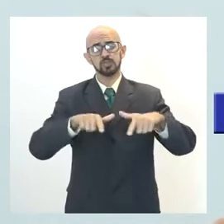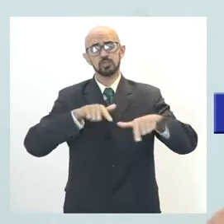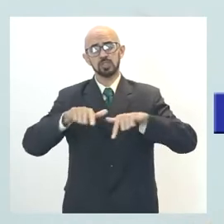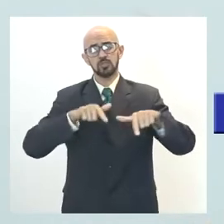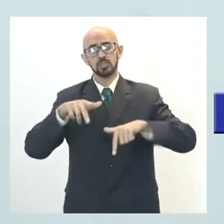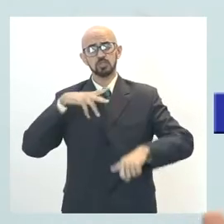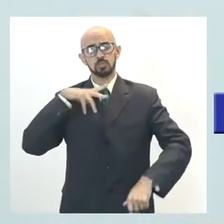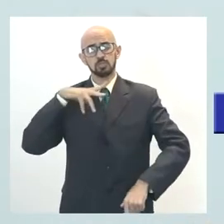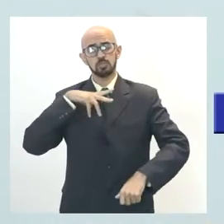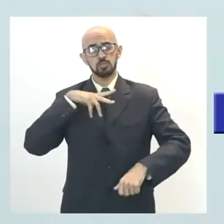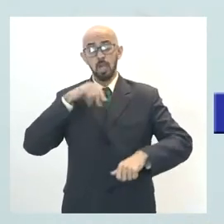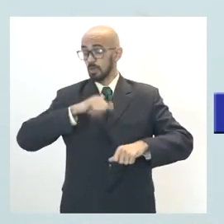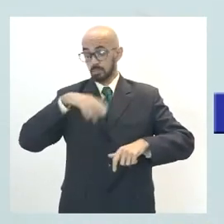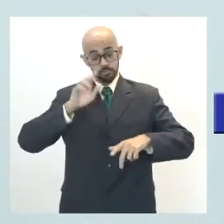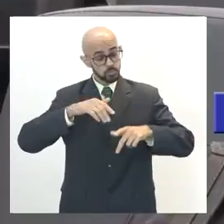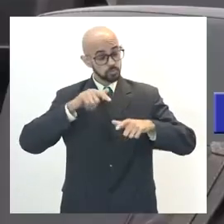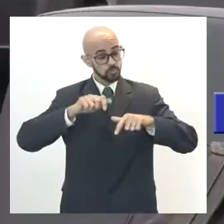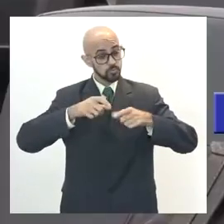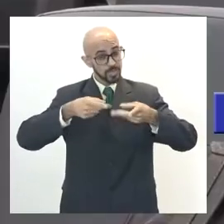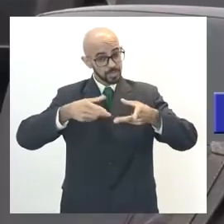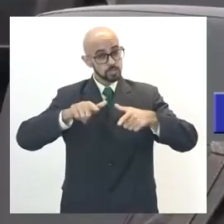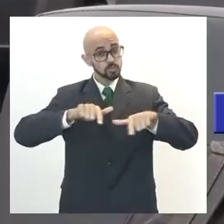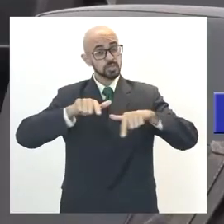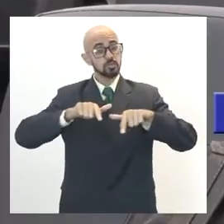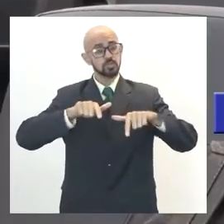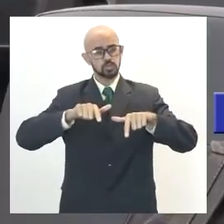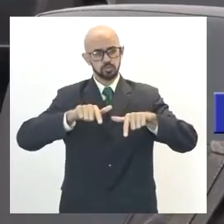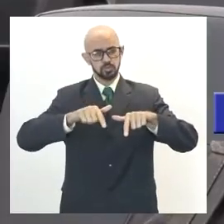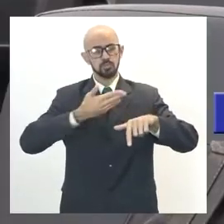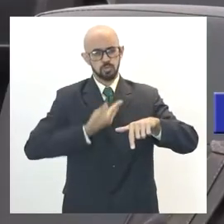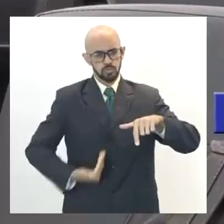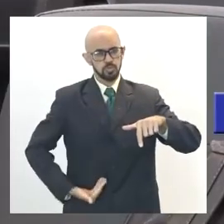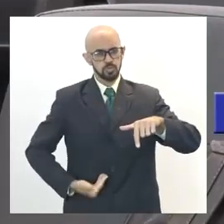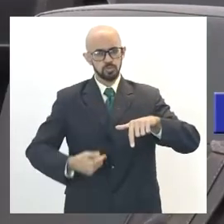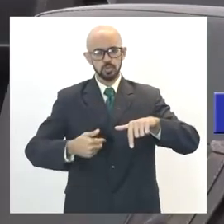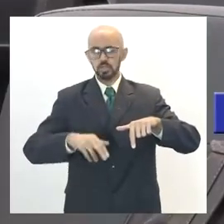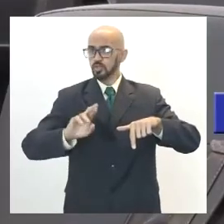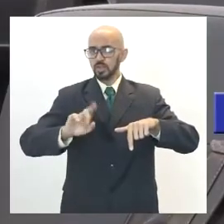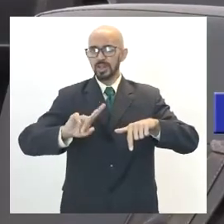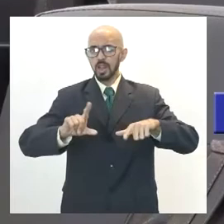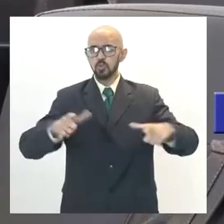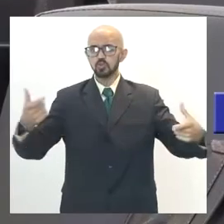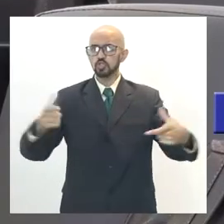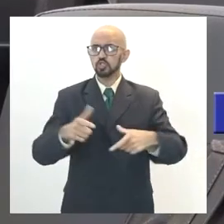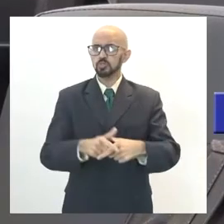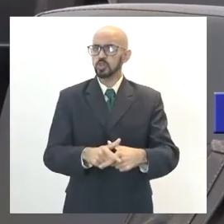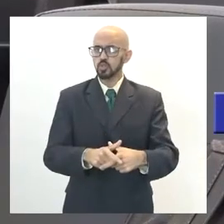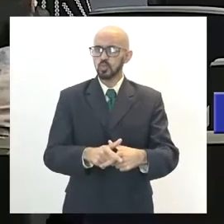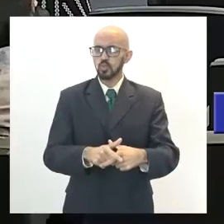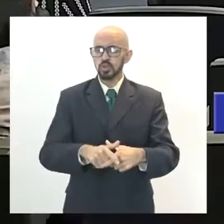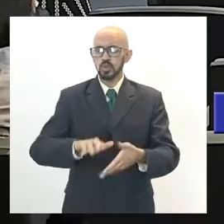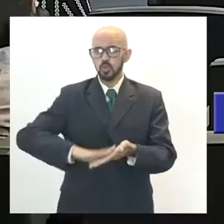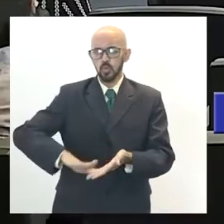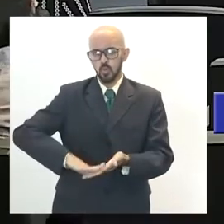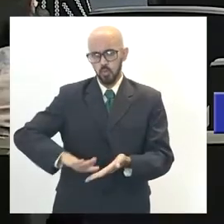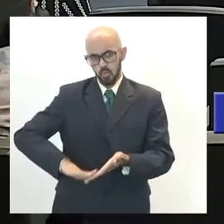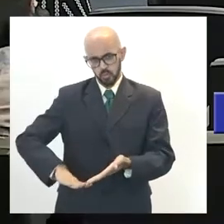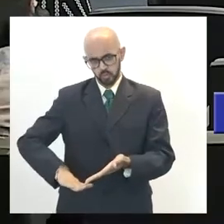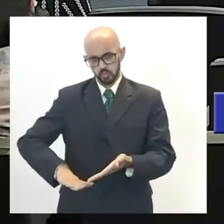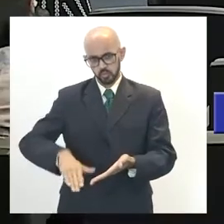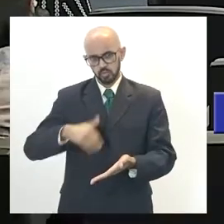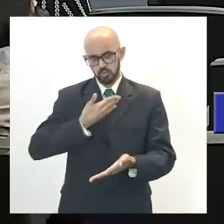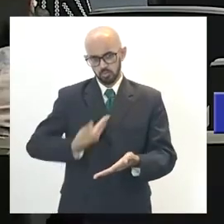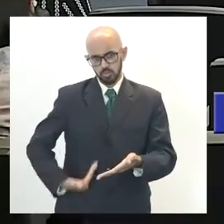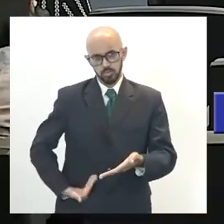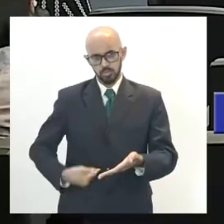de instrumentos de cooperação não necessariamente isso reduz o custo para o erário público e aumenta